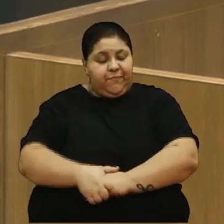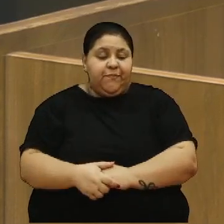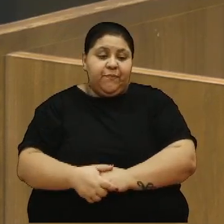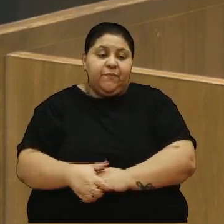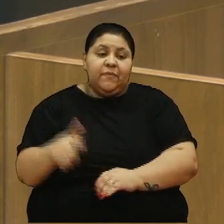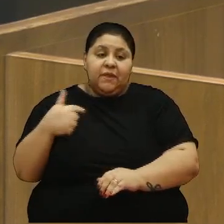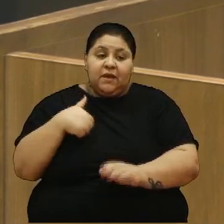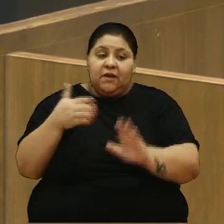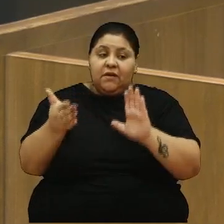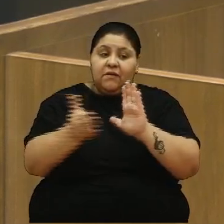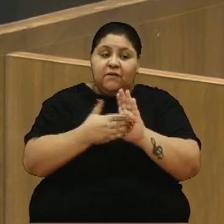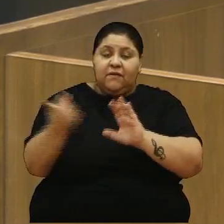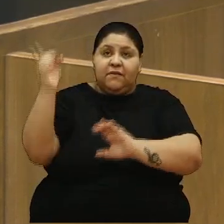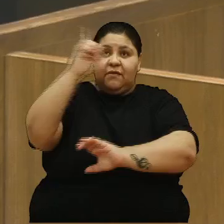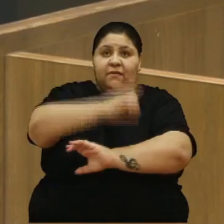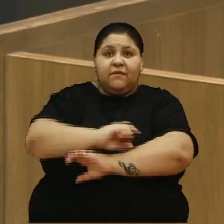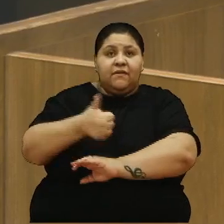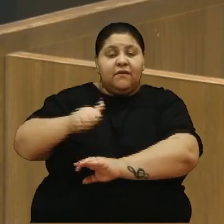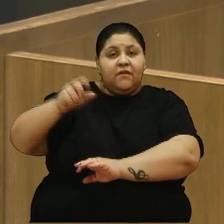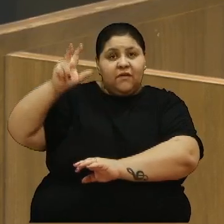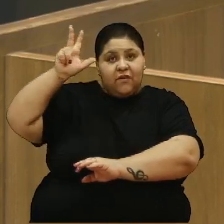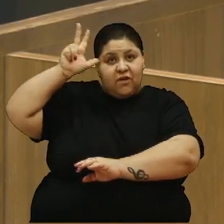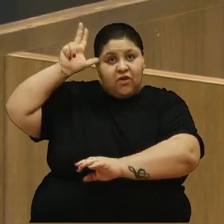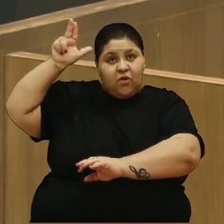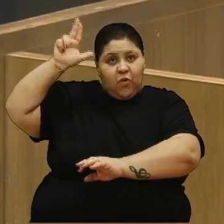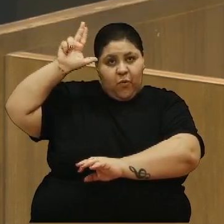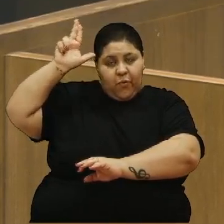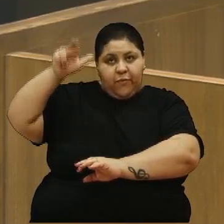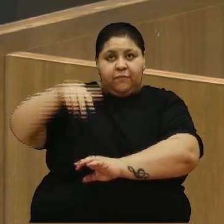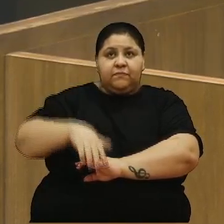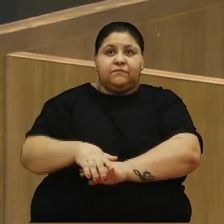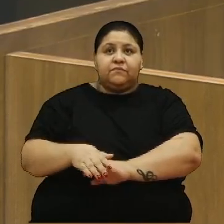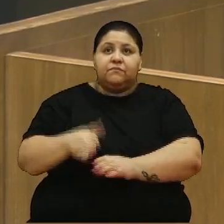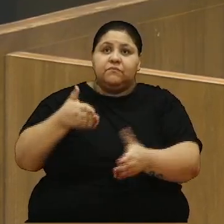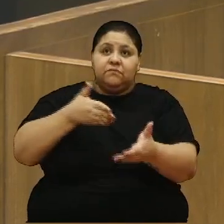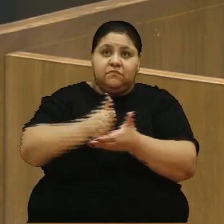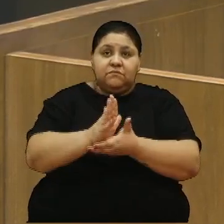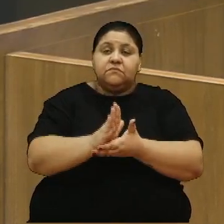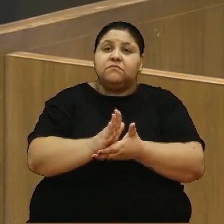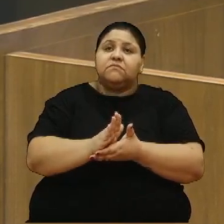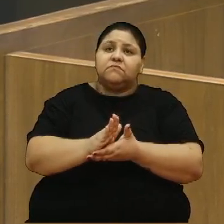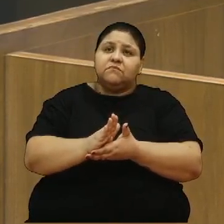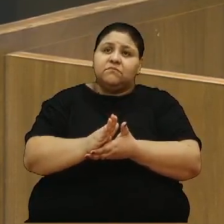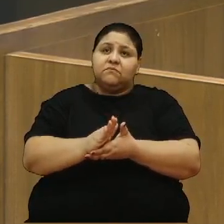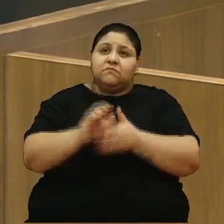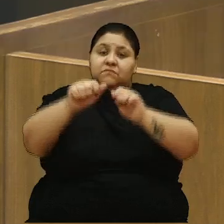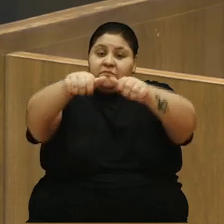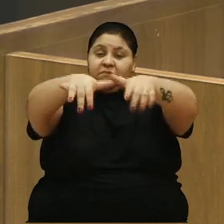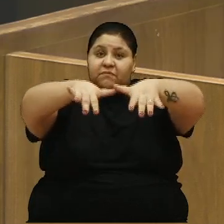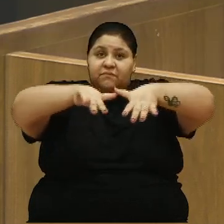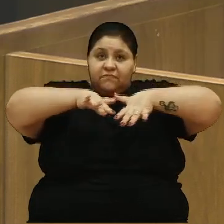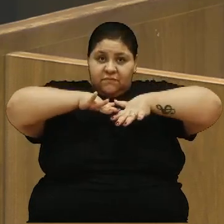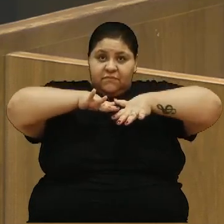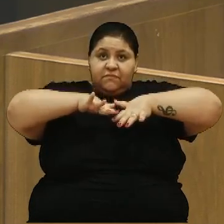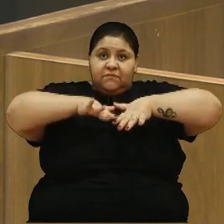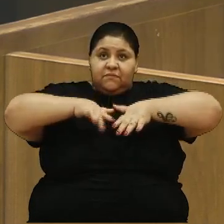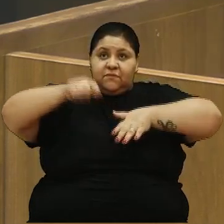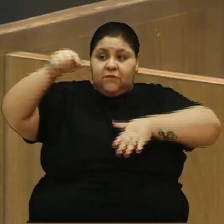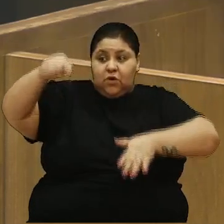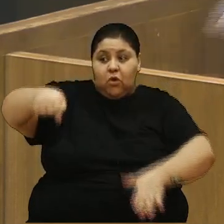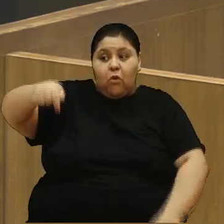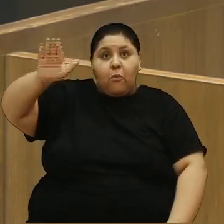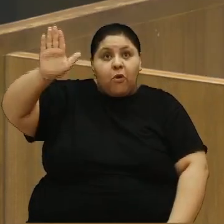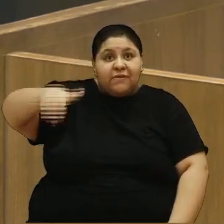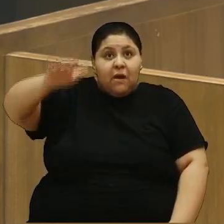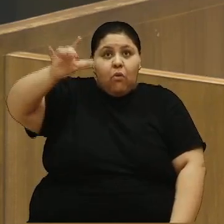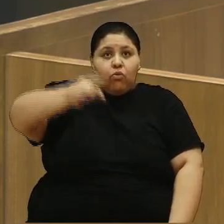Eu protocolei no dia 11 de abril, no mesmo dia, aprovação daquele plenário aqui, o botão do